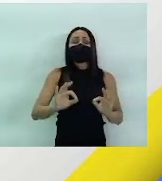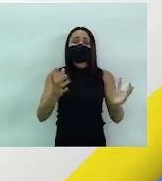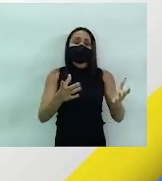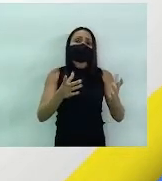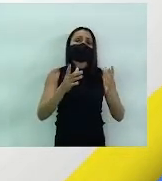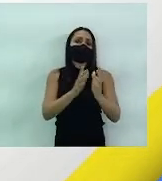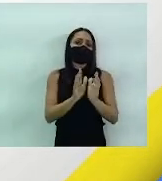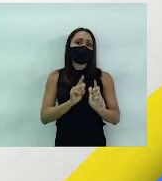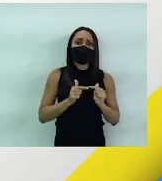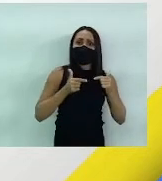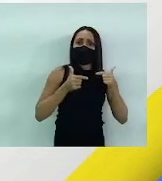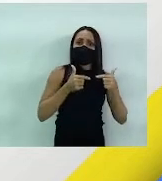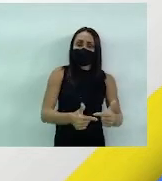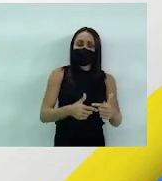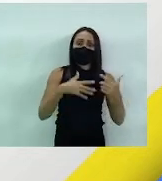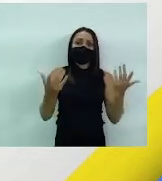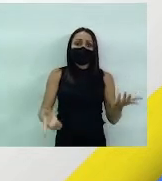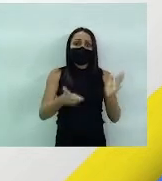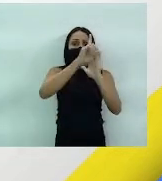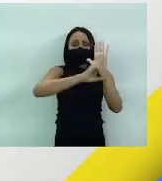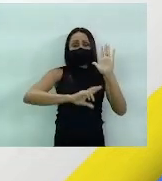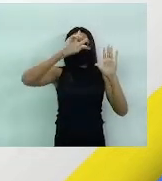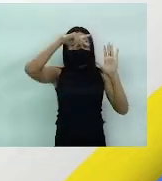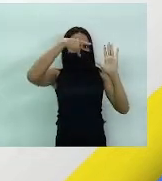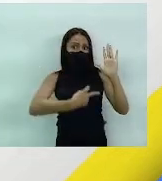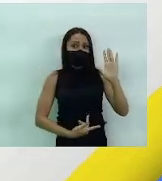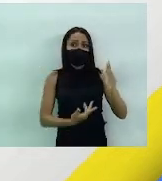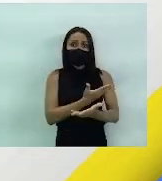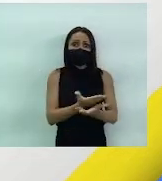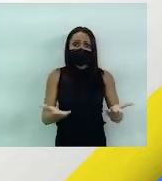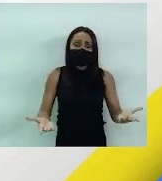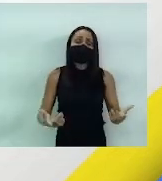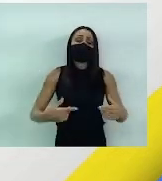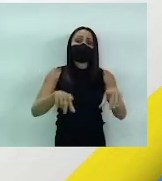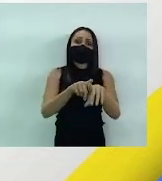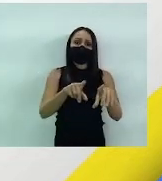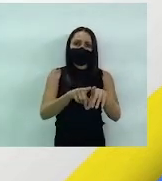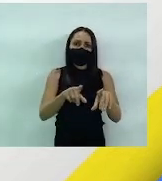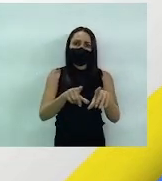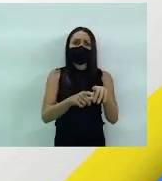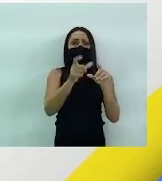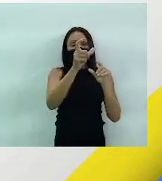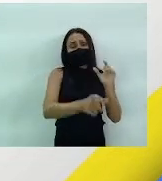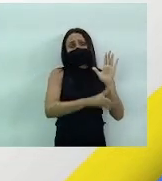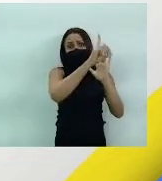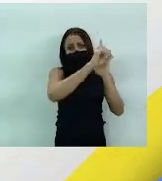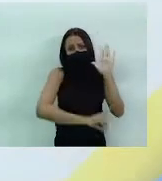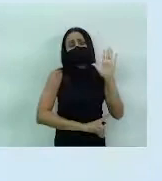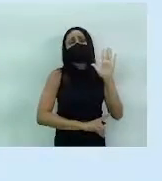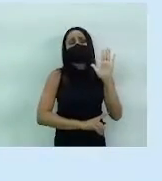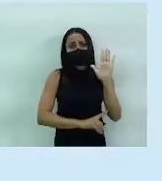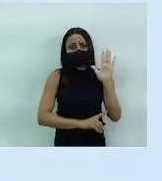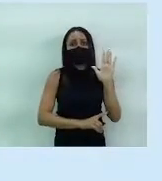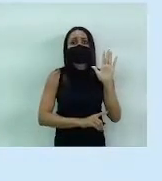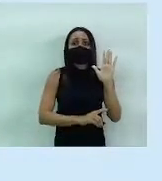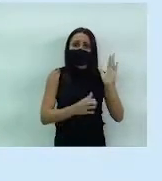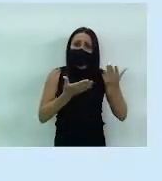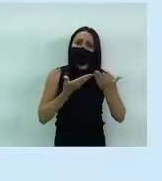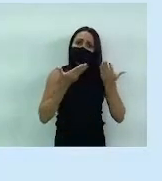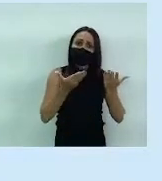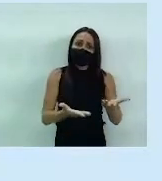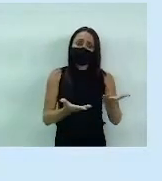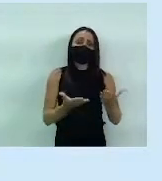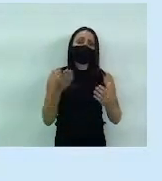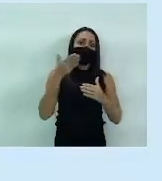defesa dos direitos humanos, da ideia de que crianças e adolescentes são também sujeitos de direitos e merecem acesso à cidadania